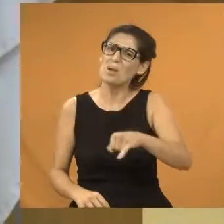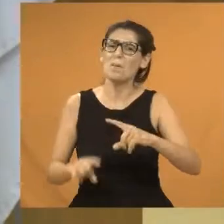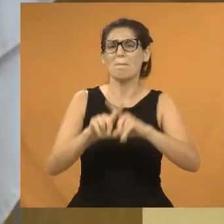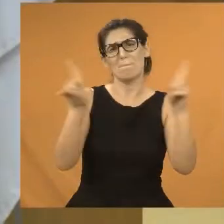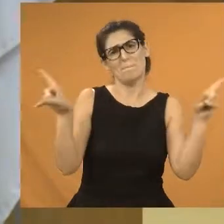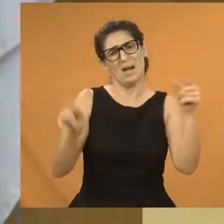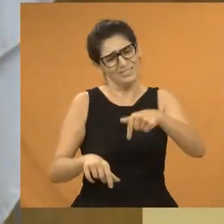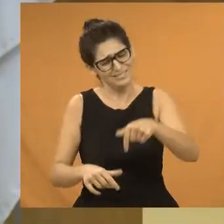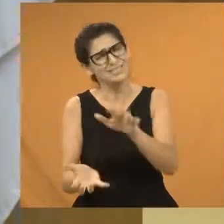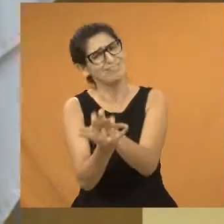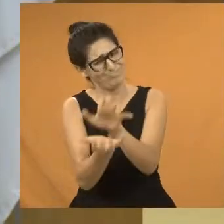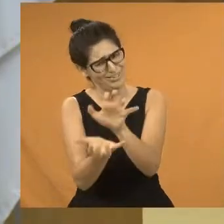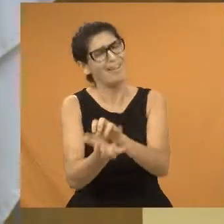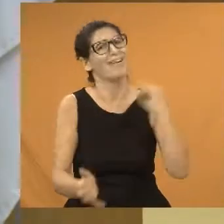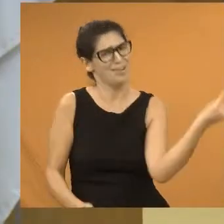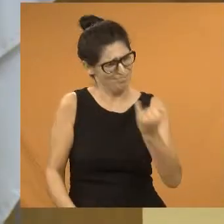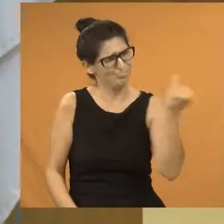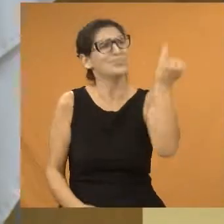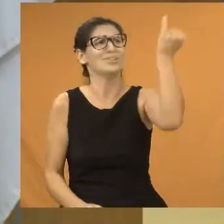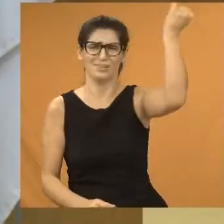aqui de Jacareí.